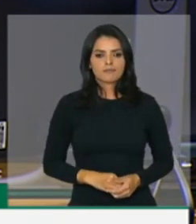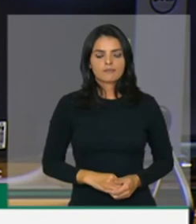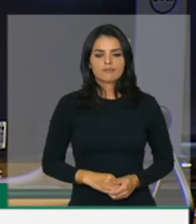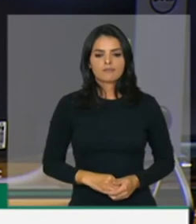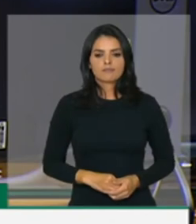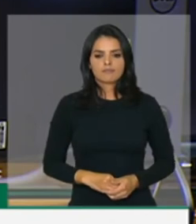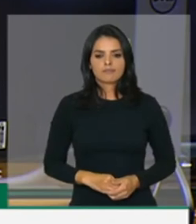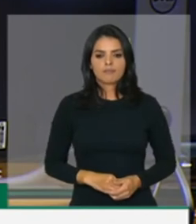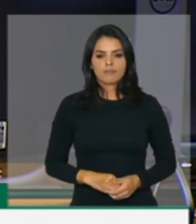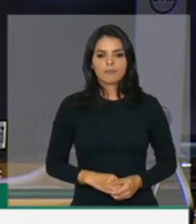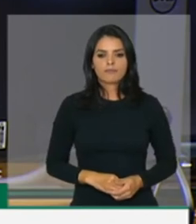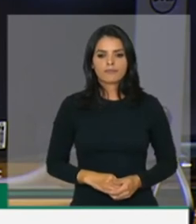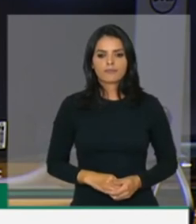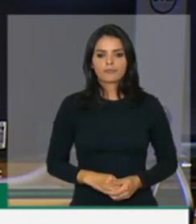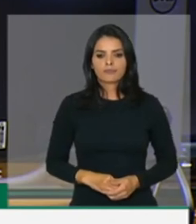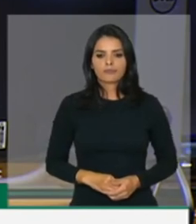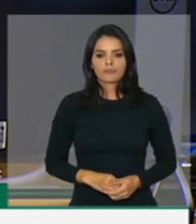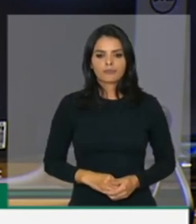Como orienta